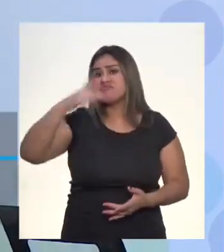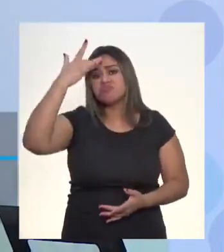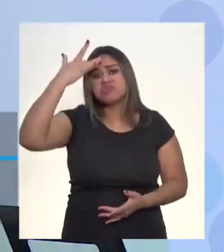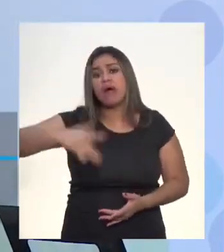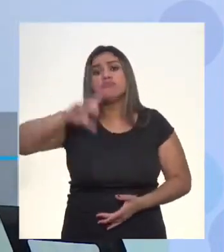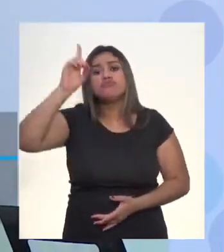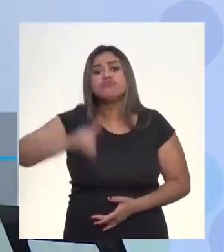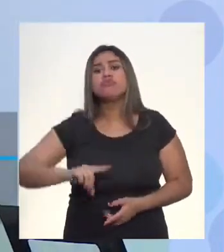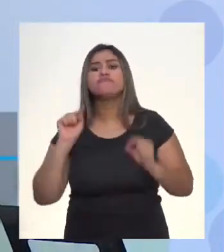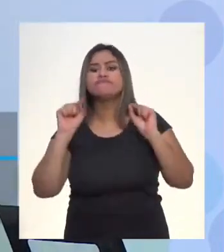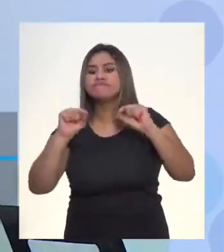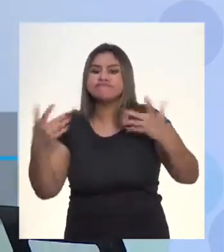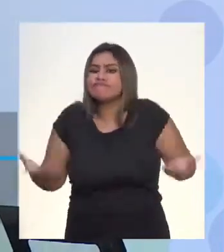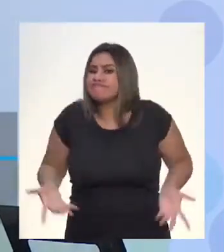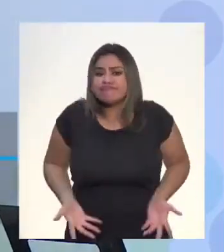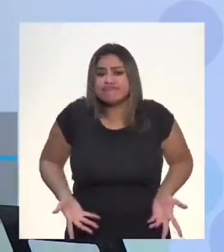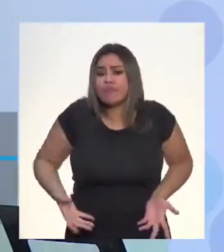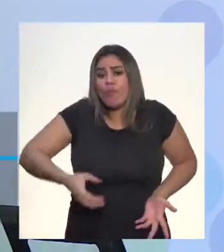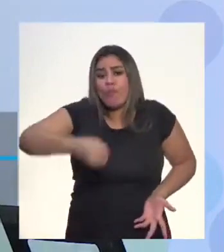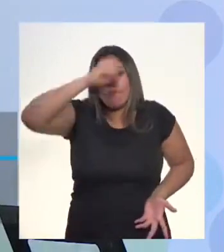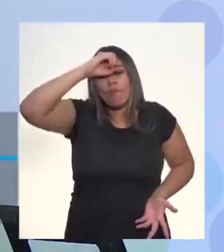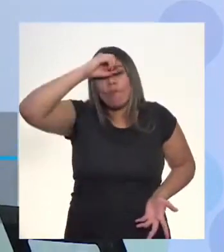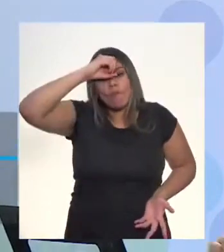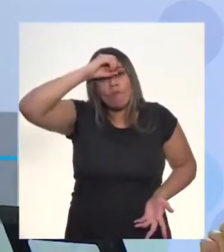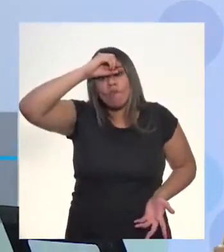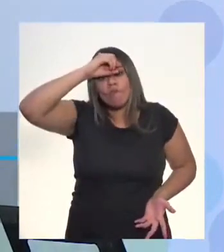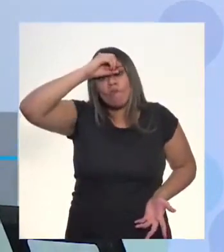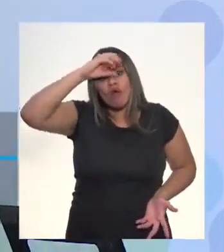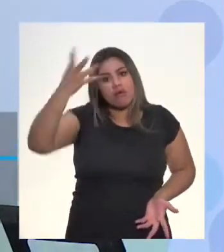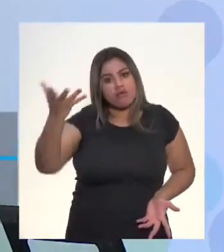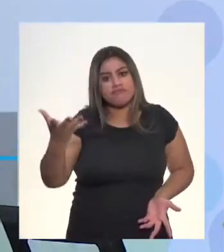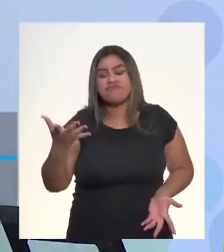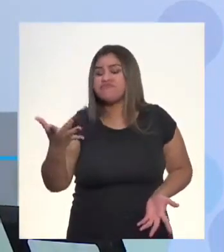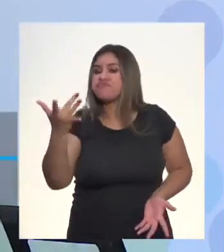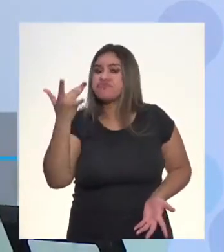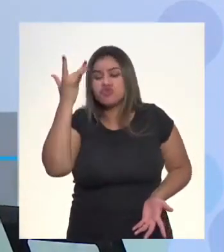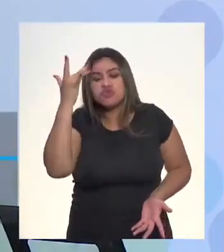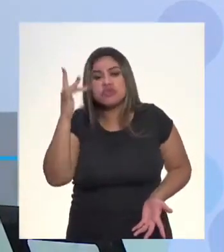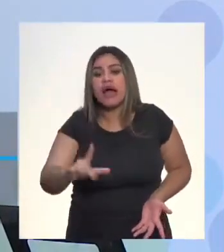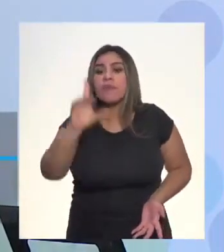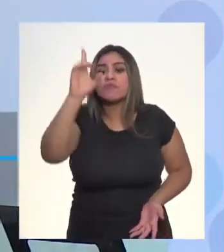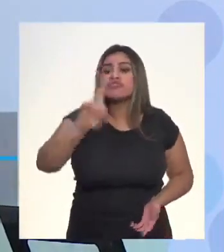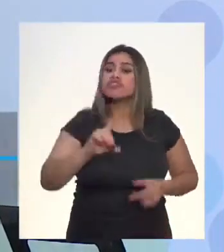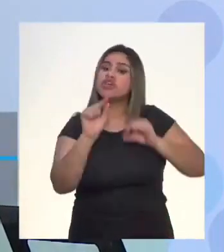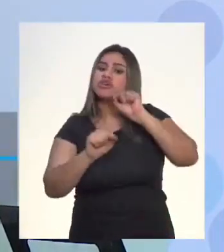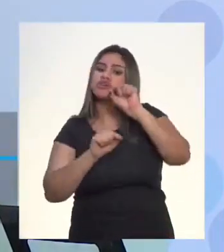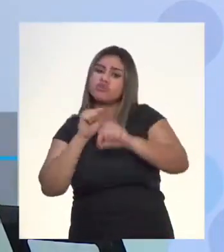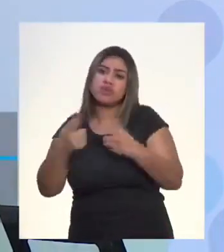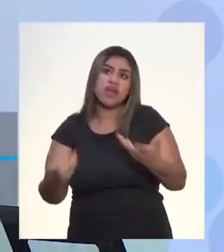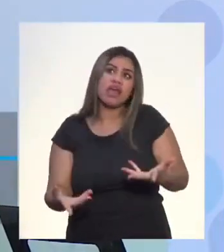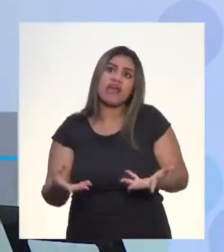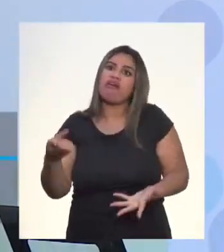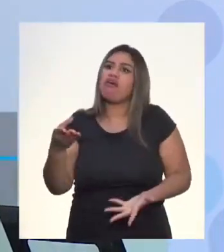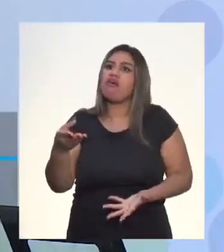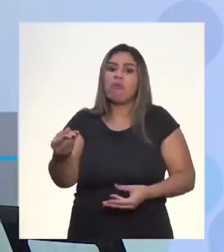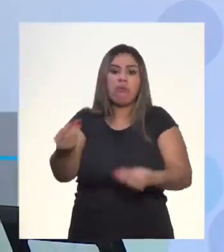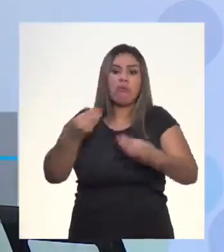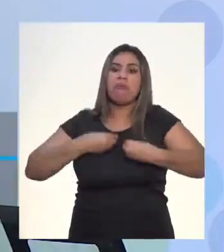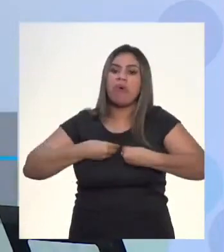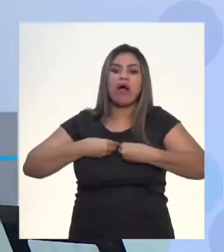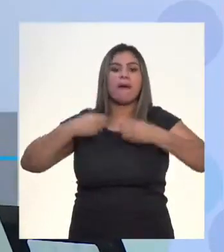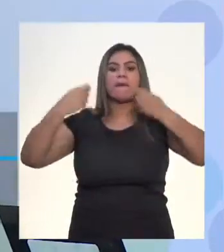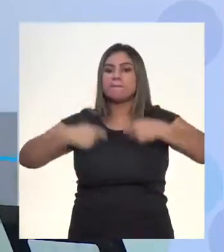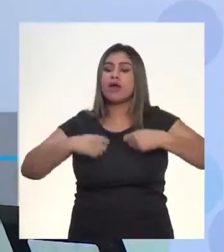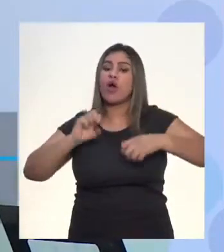direitos. Né? O fato da gente desconhecer os nossos direitos, desconhecer aquilo que a gente deveria receber ou a gente deveria